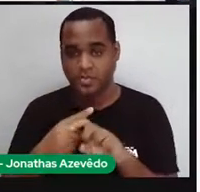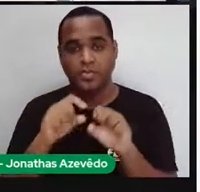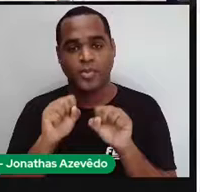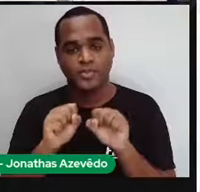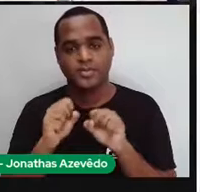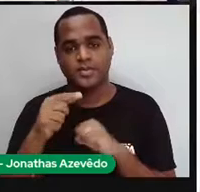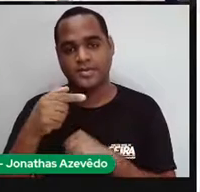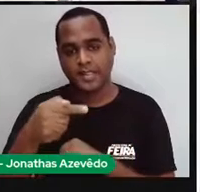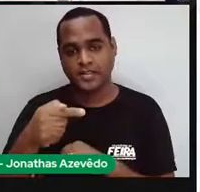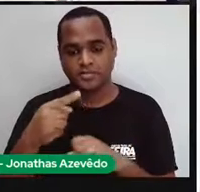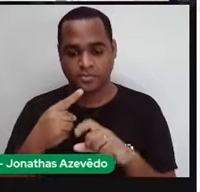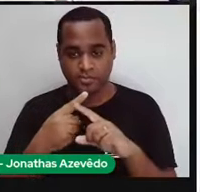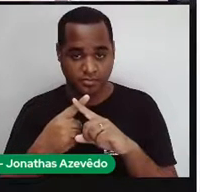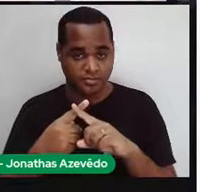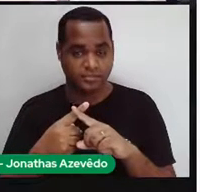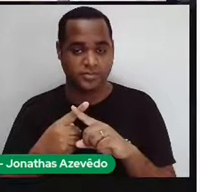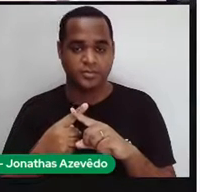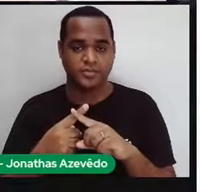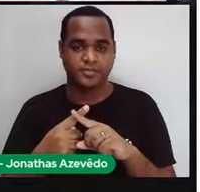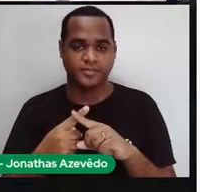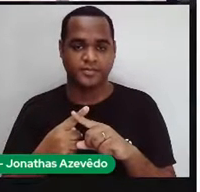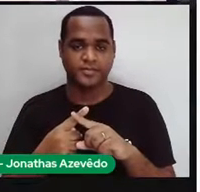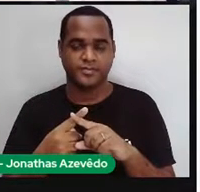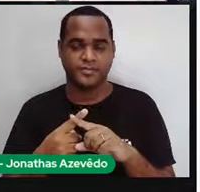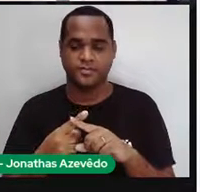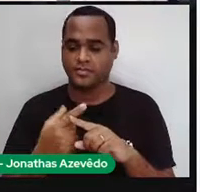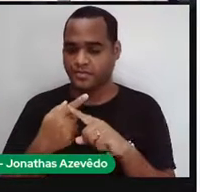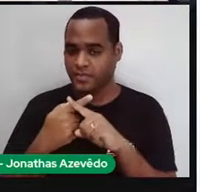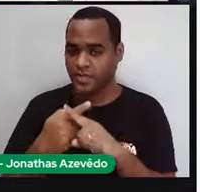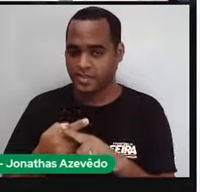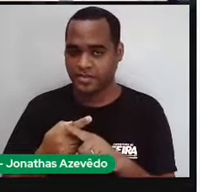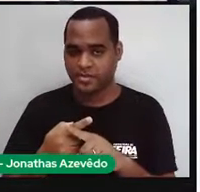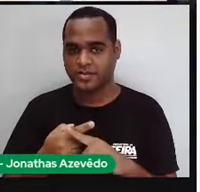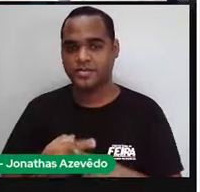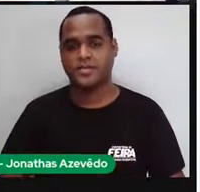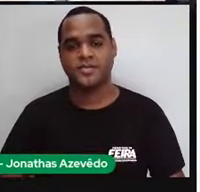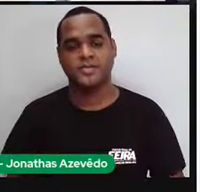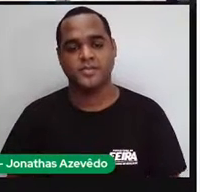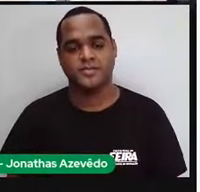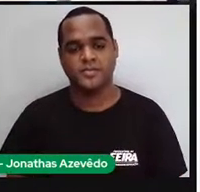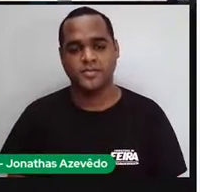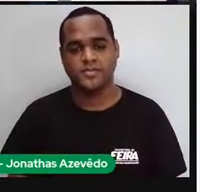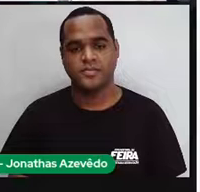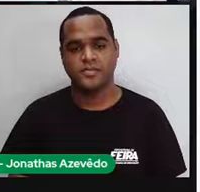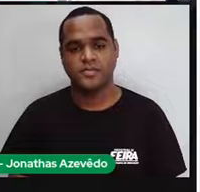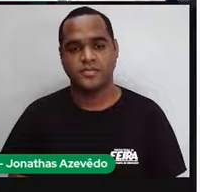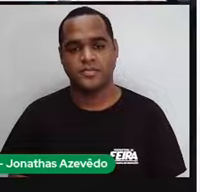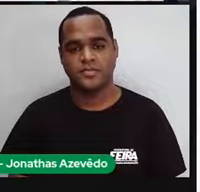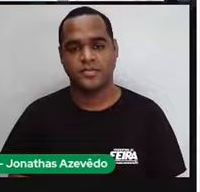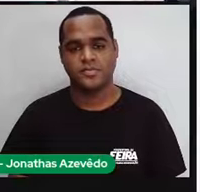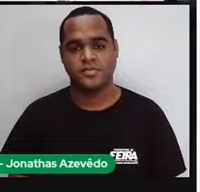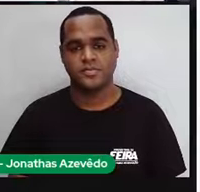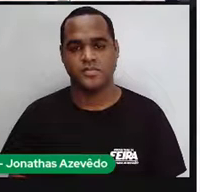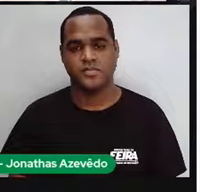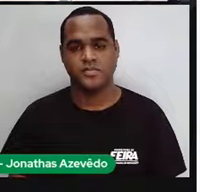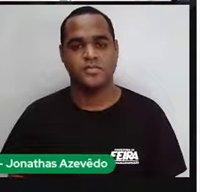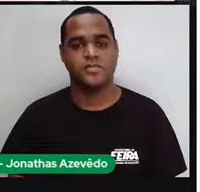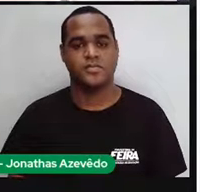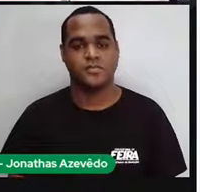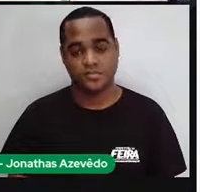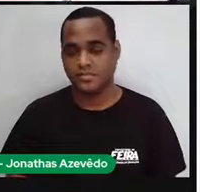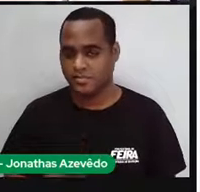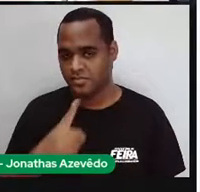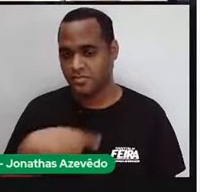sete centímetros x 7 cm e aí a gente vai fazer essa